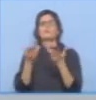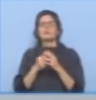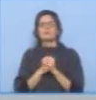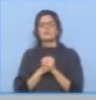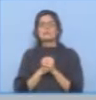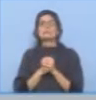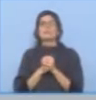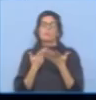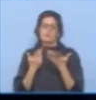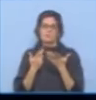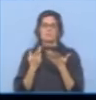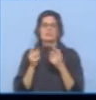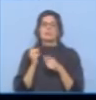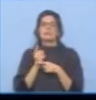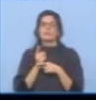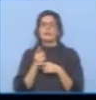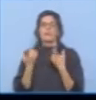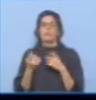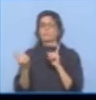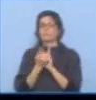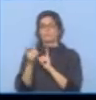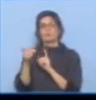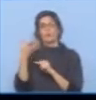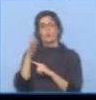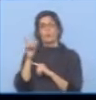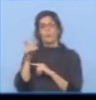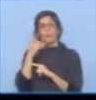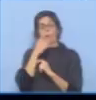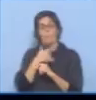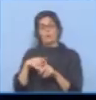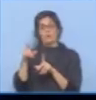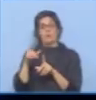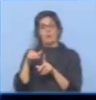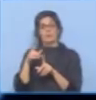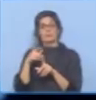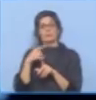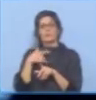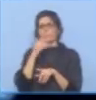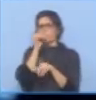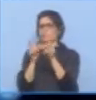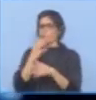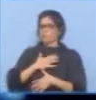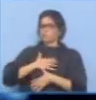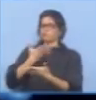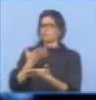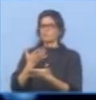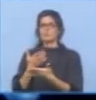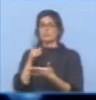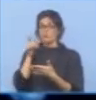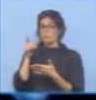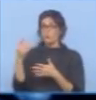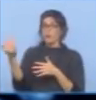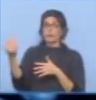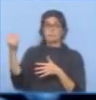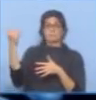a embaixadora é uma pessoa muito, muito afável, muito disponível, e de facto foi ela que há uns meses atrás contactou comigo e com o padre Carlos, em